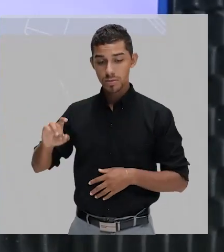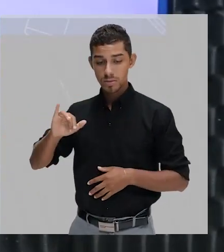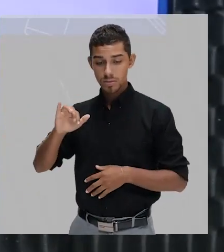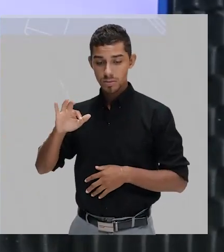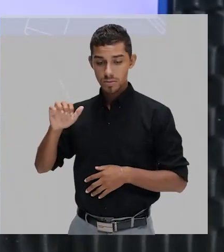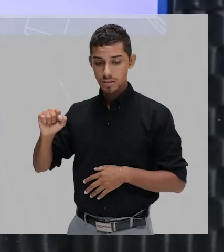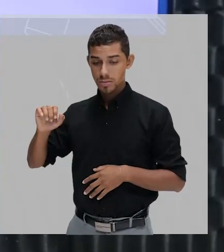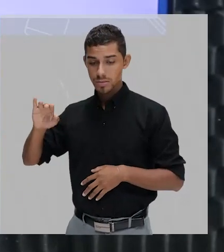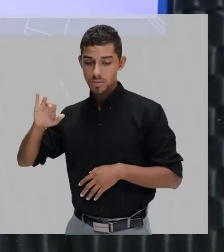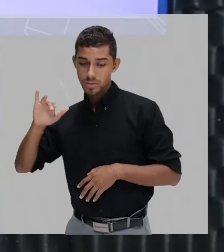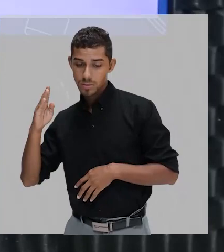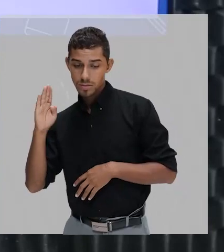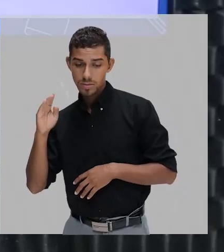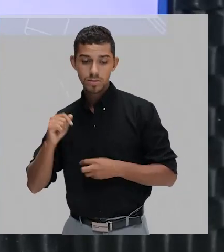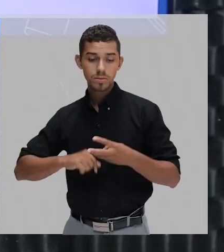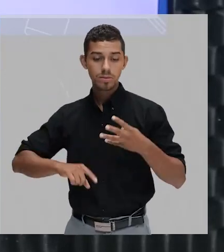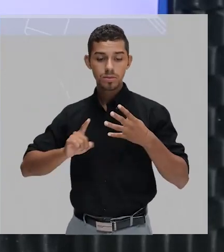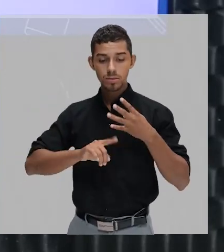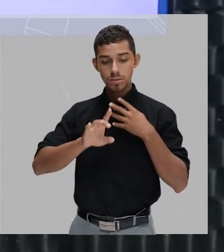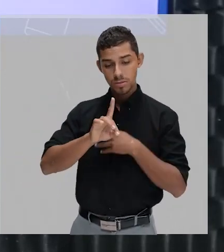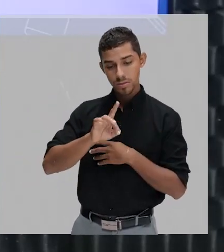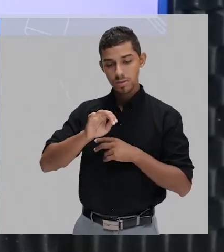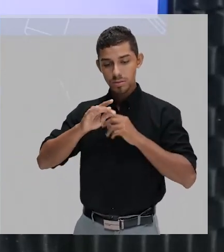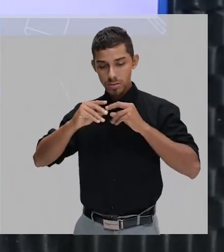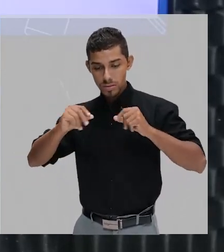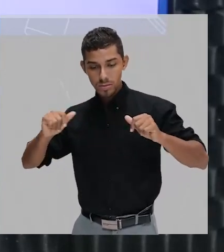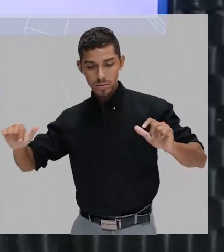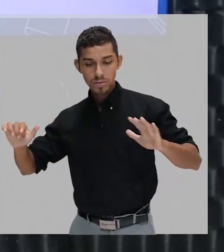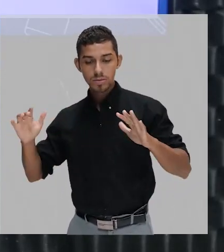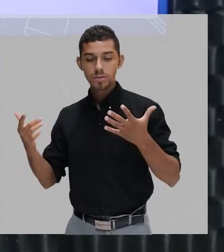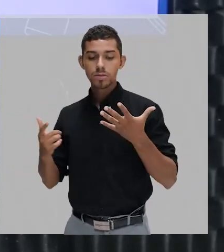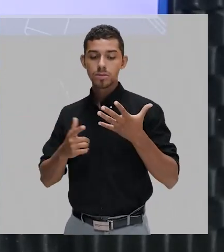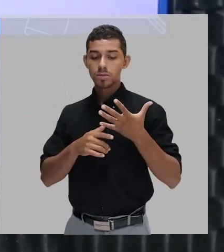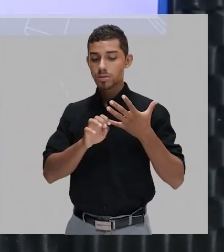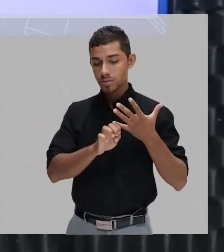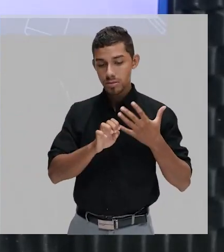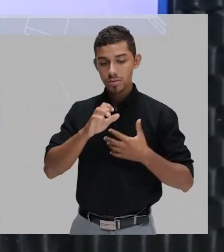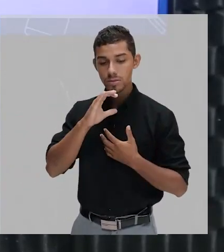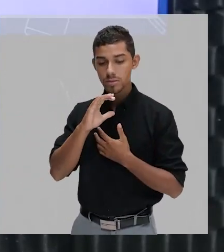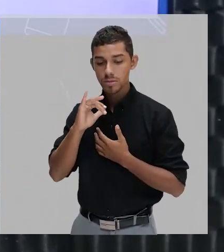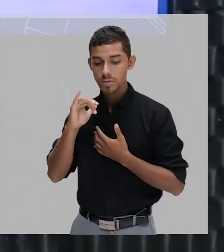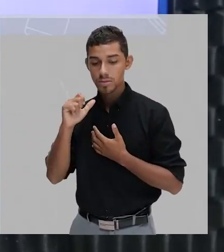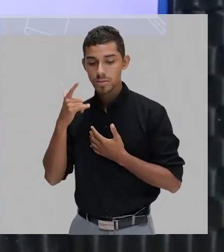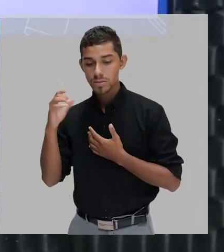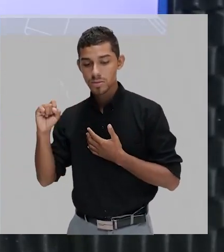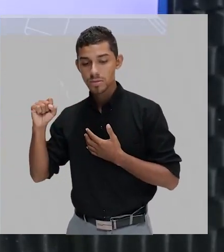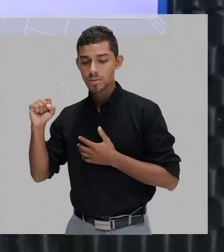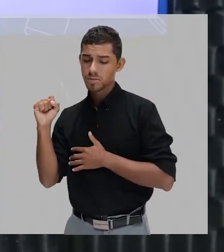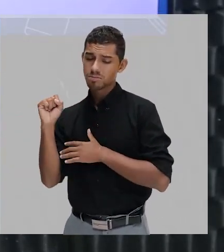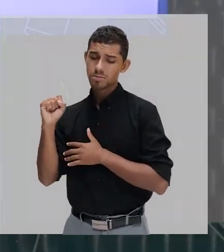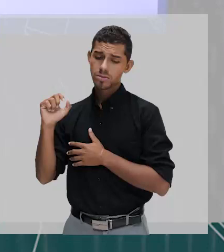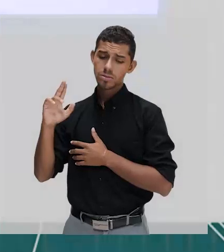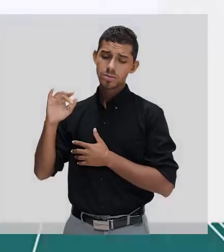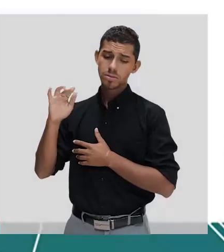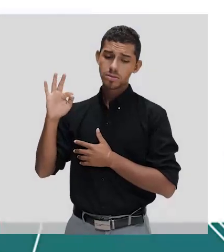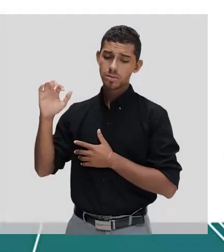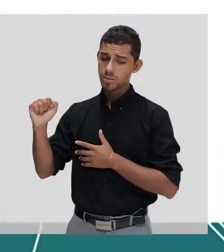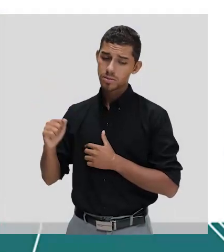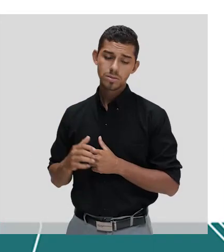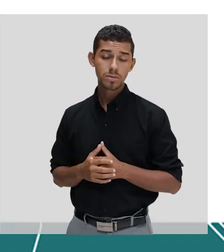D, derramamento balsático. Ou letra E, compactação superficial. E aí, vocês marcariam qual? Vamos